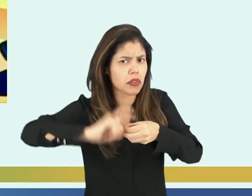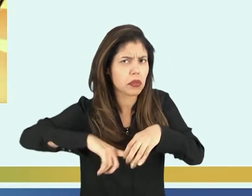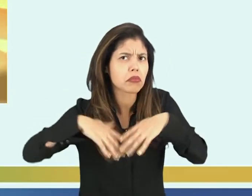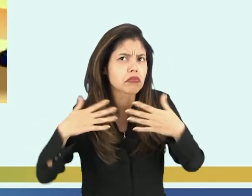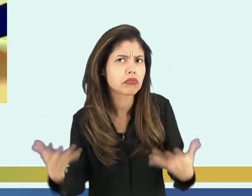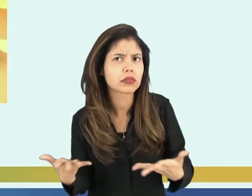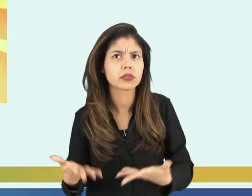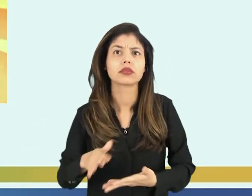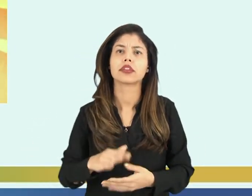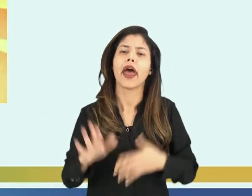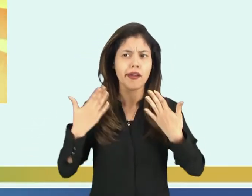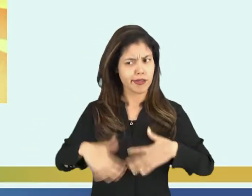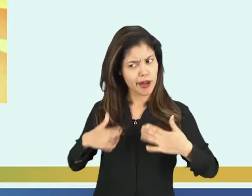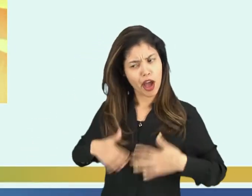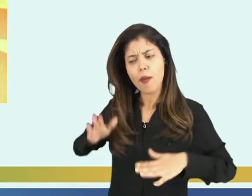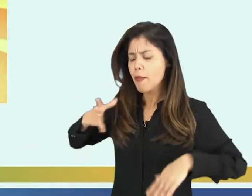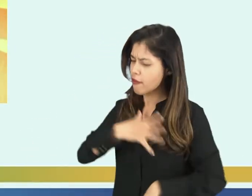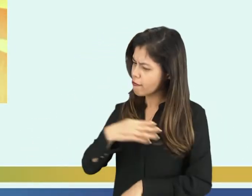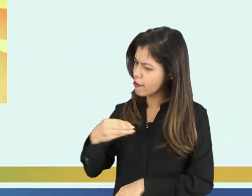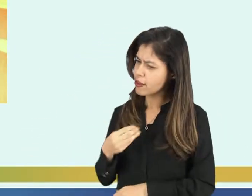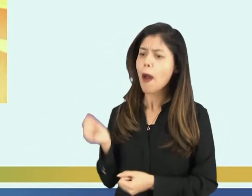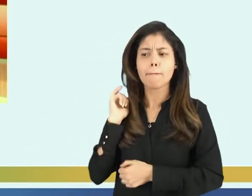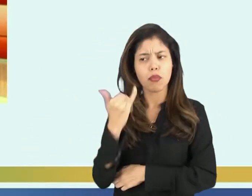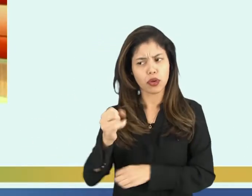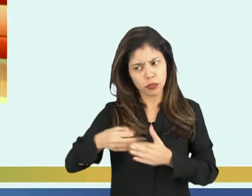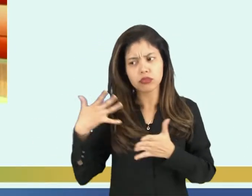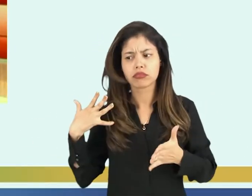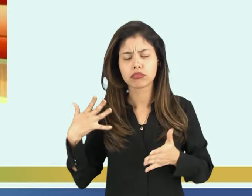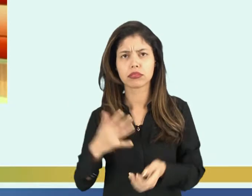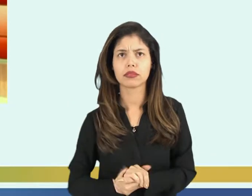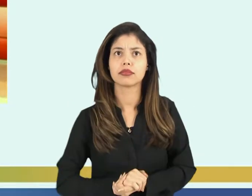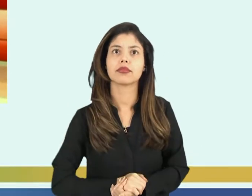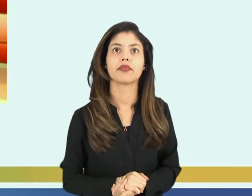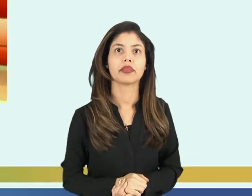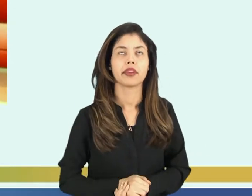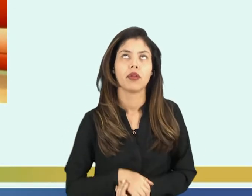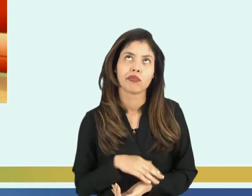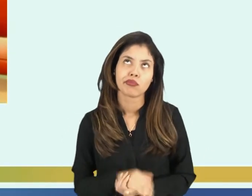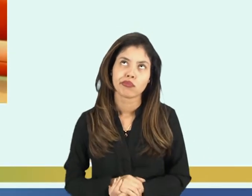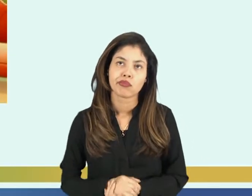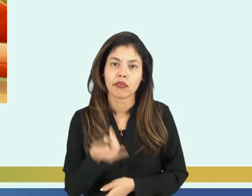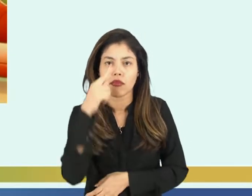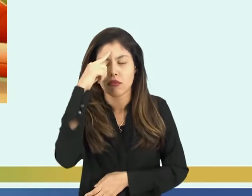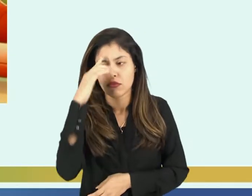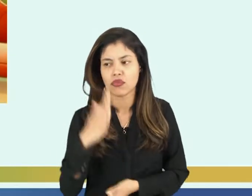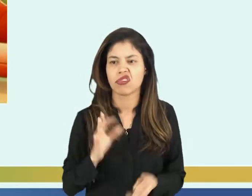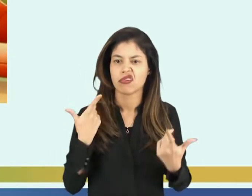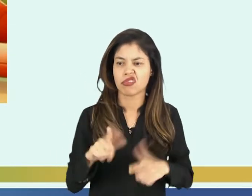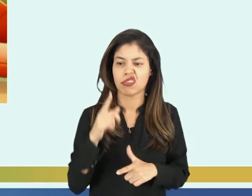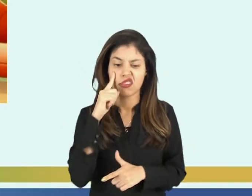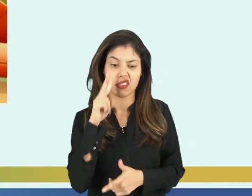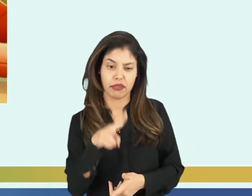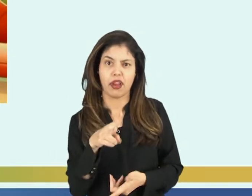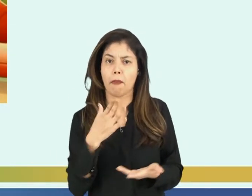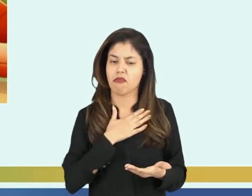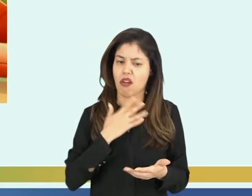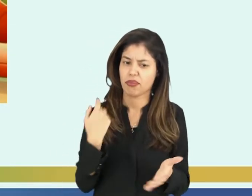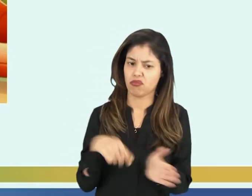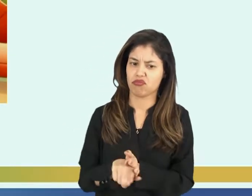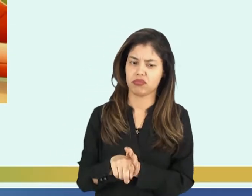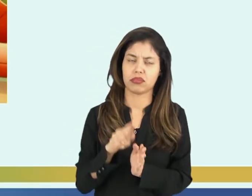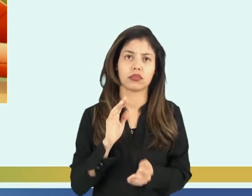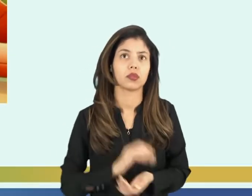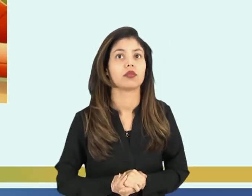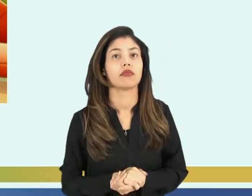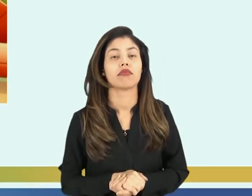veio? Relaxa, Kika, você está muito elétrica. Ninguém se liga das minhas perguntas.